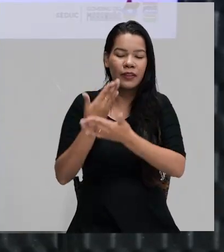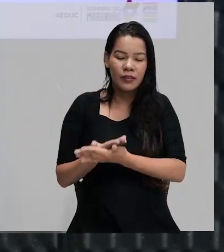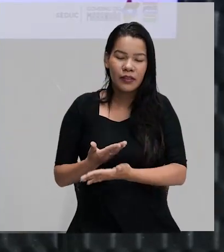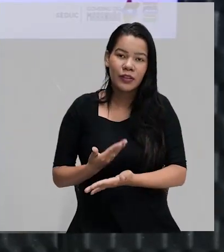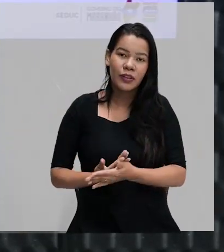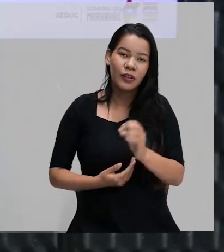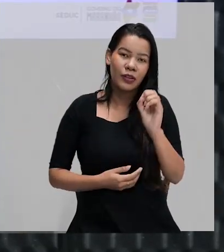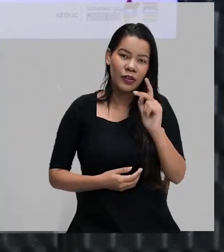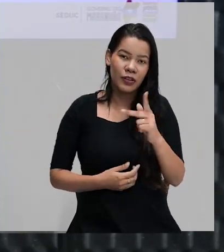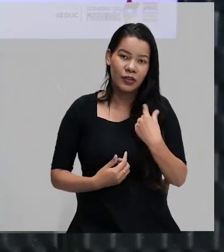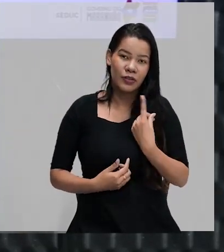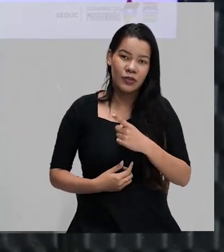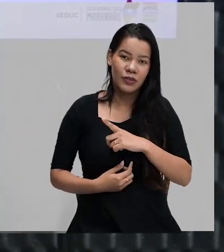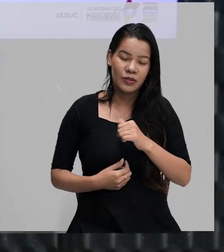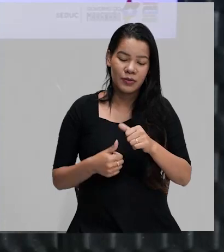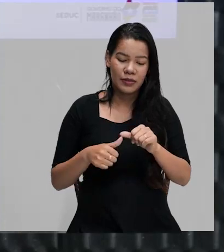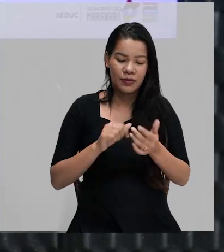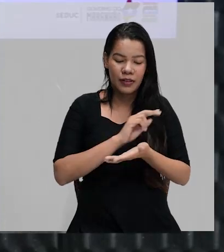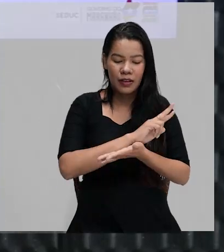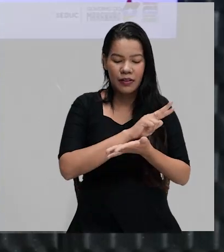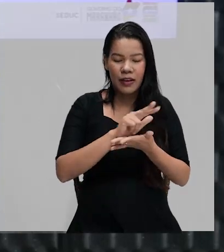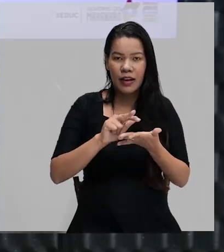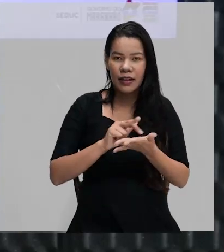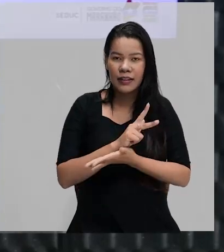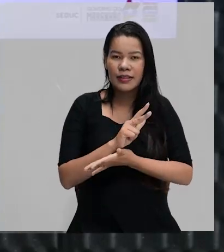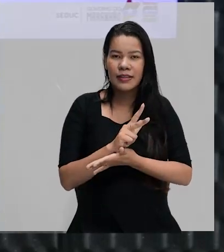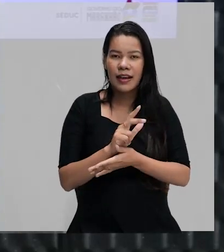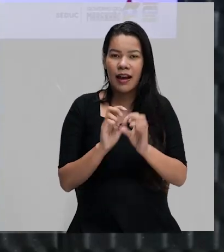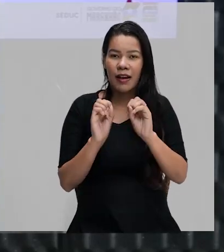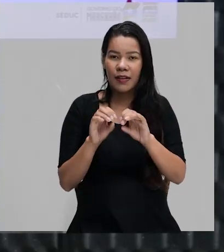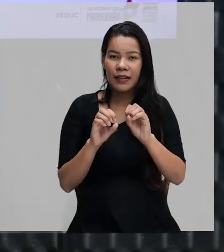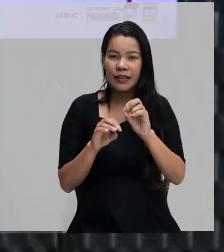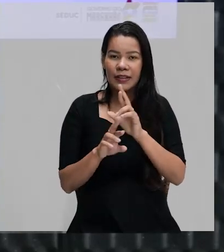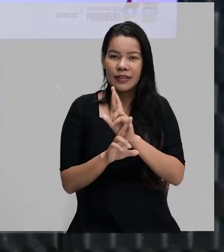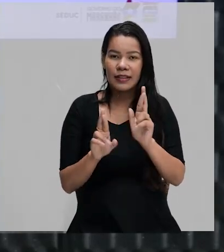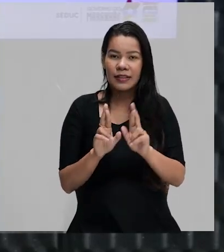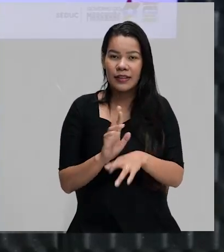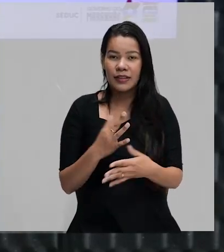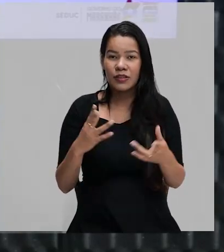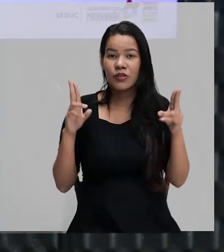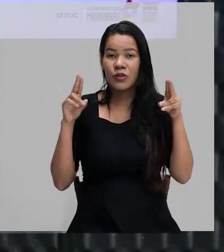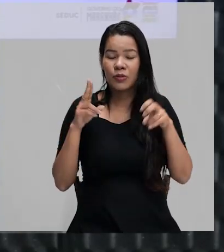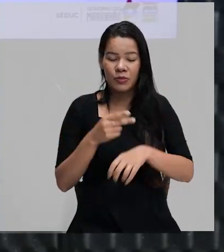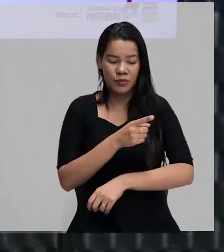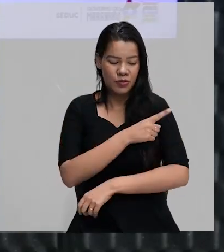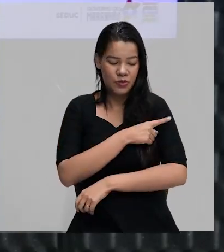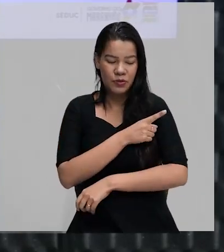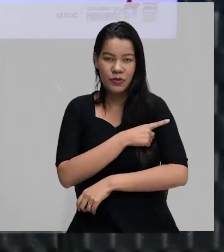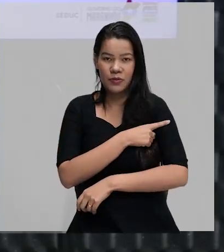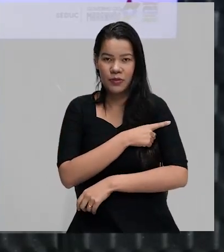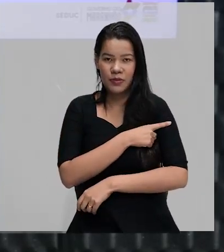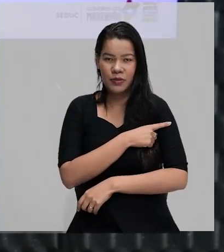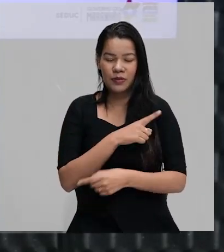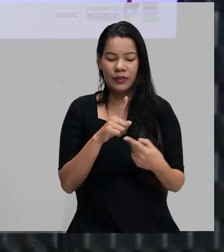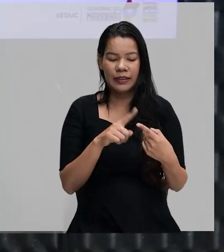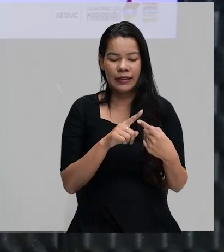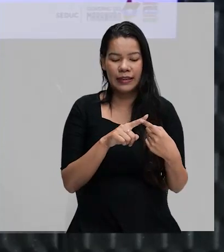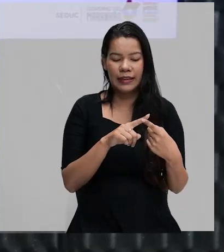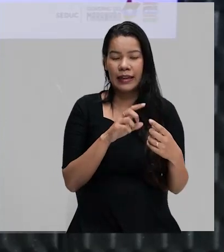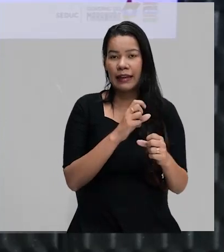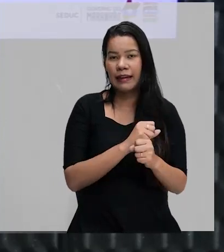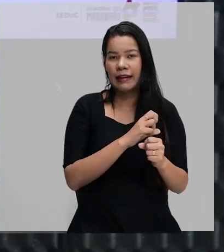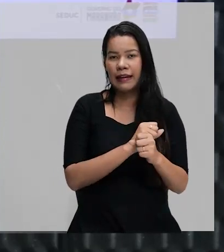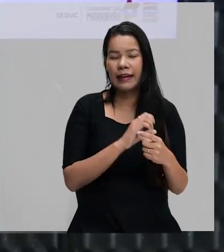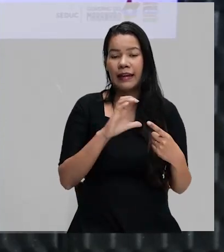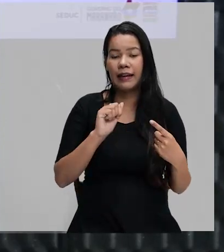Bom, estamos em uma série de aulas relacionadas ao primeiro ano do ensino médio. O cálculo estequiométrico ou